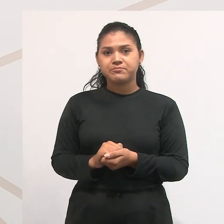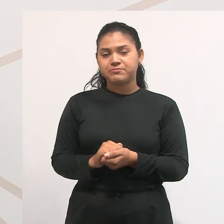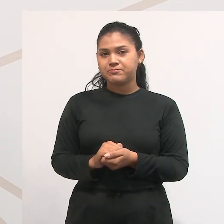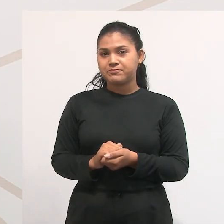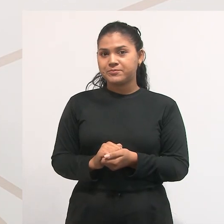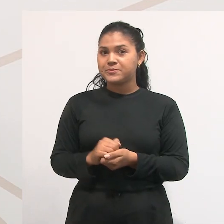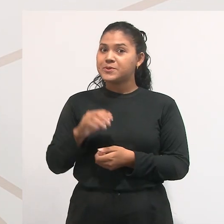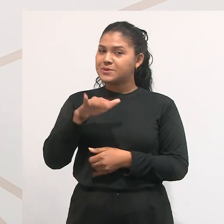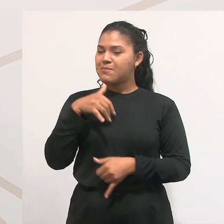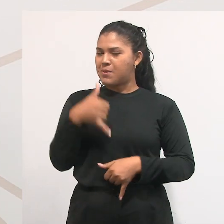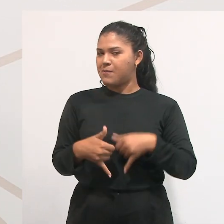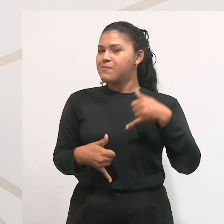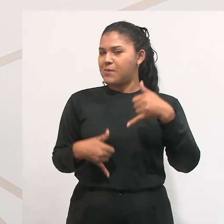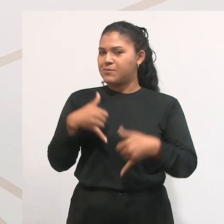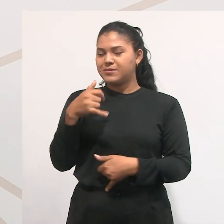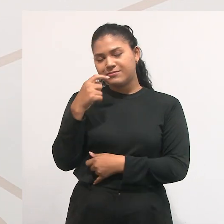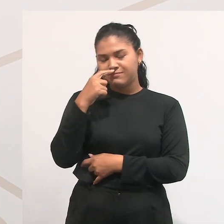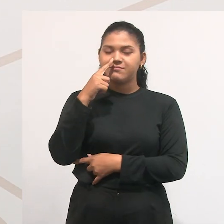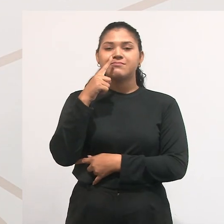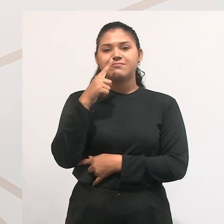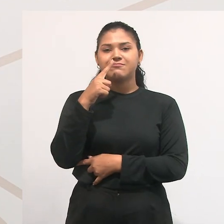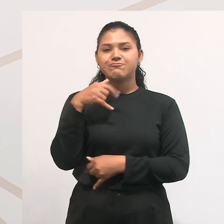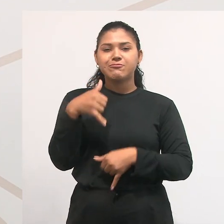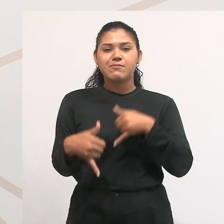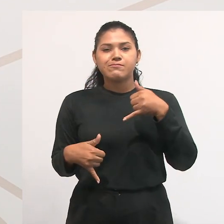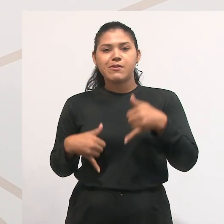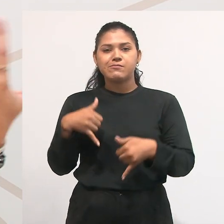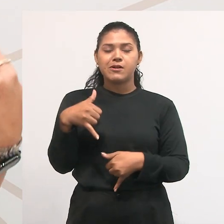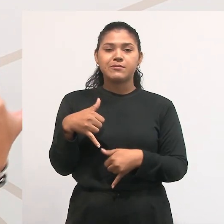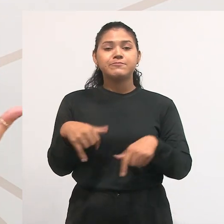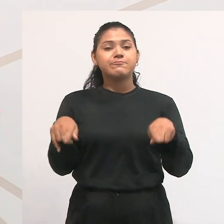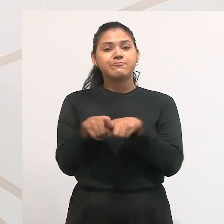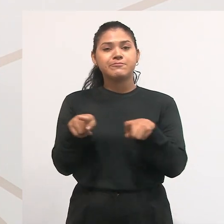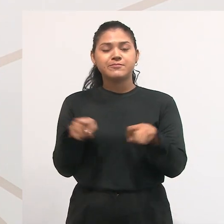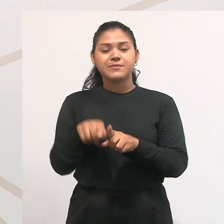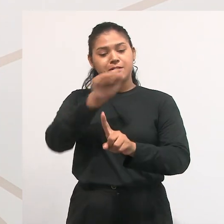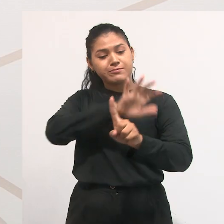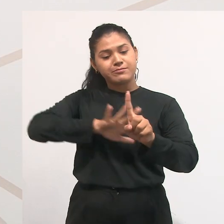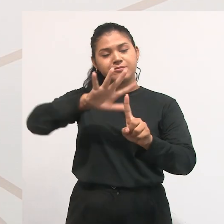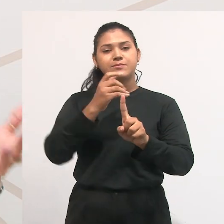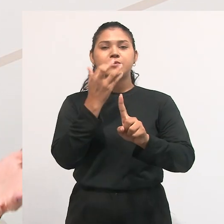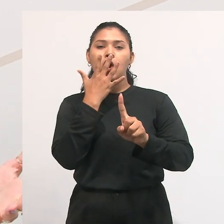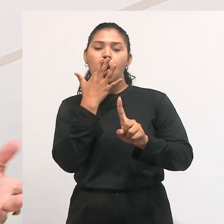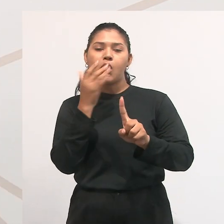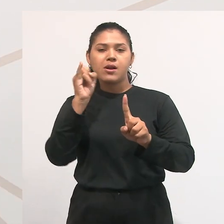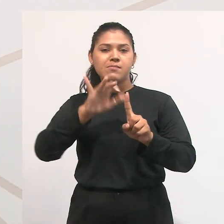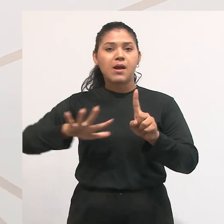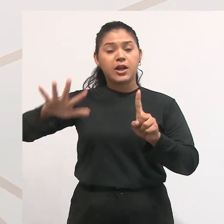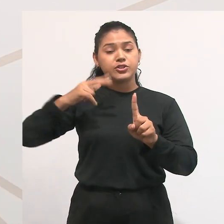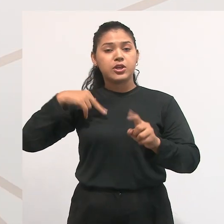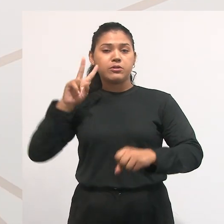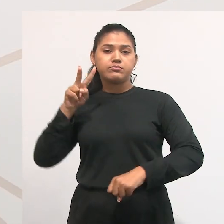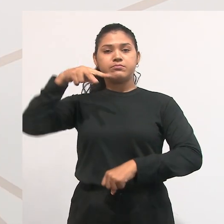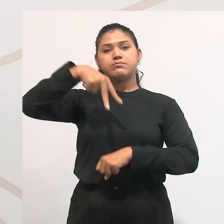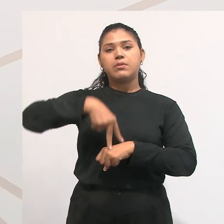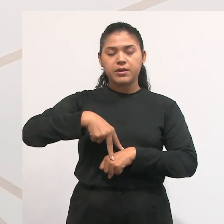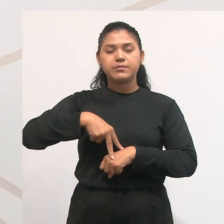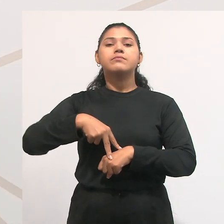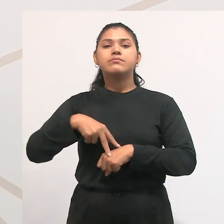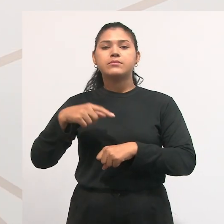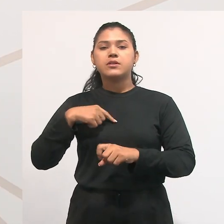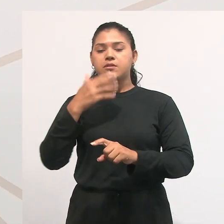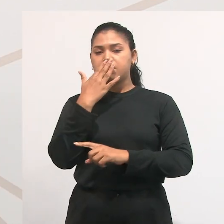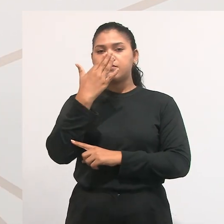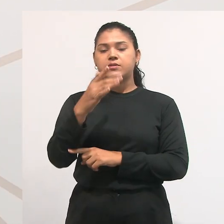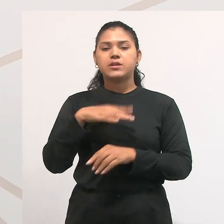Estou de salto, porque eu sou chique bem. Ao fundo está a plotagem dos estúdios, eu estou em pé, à minha frente está um púlpito